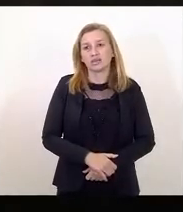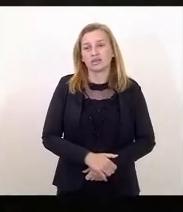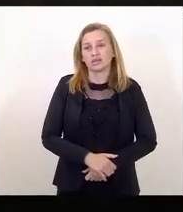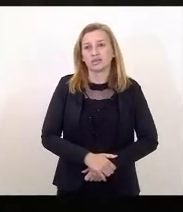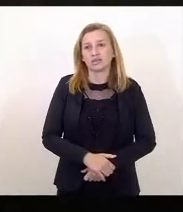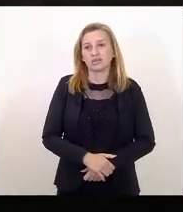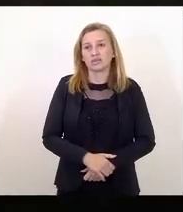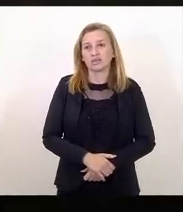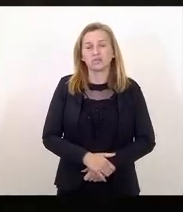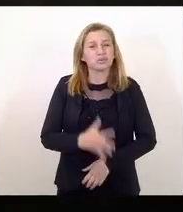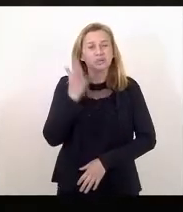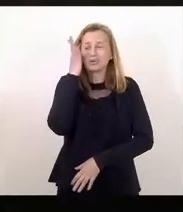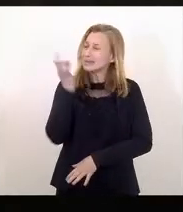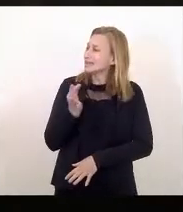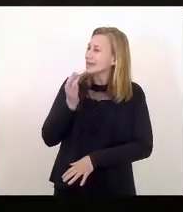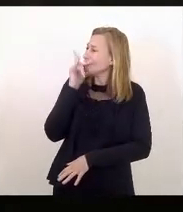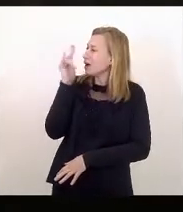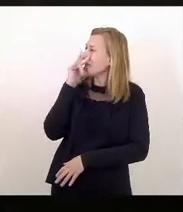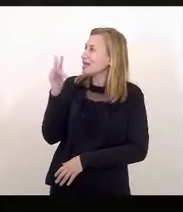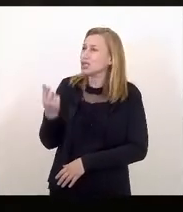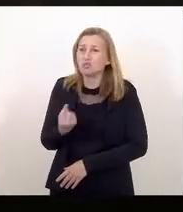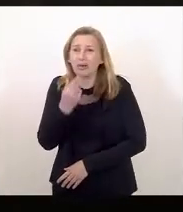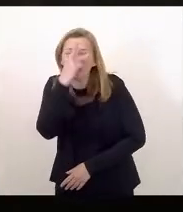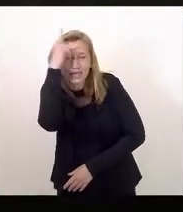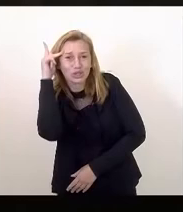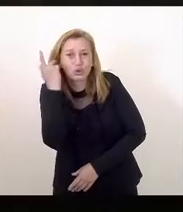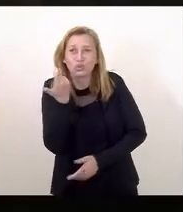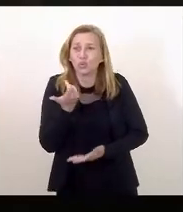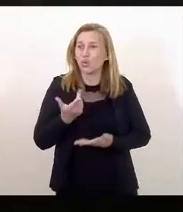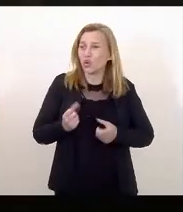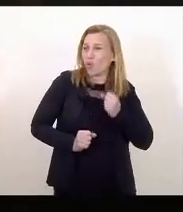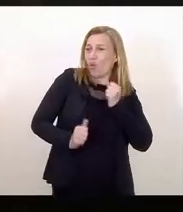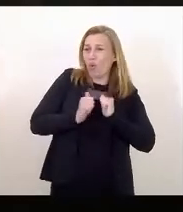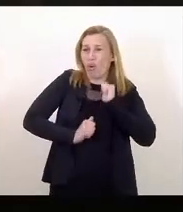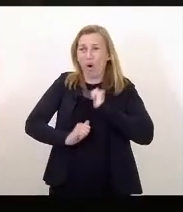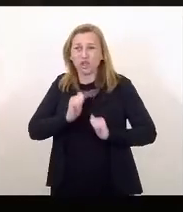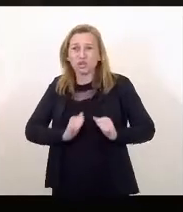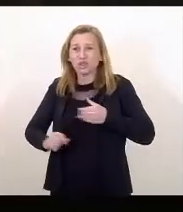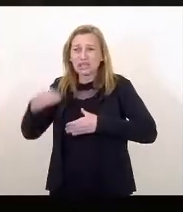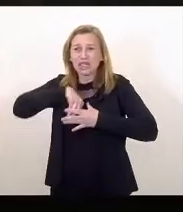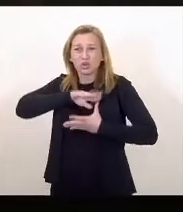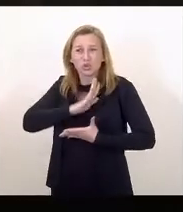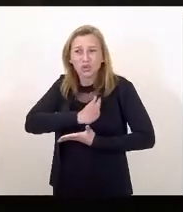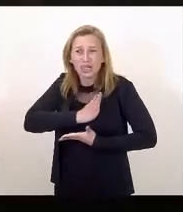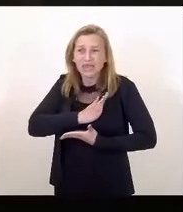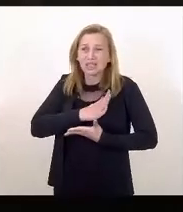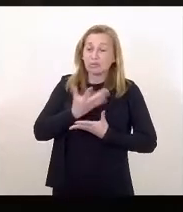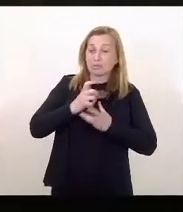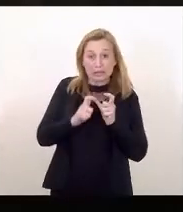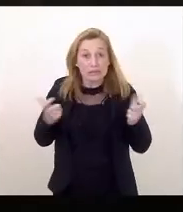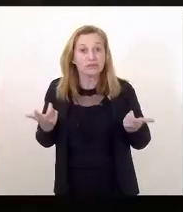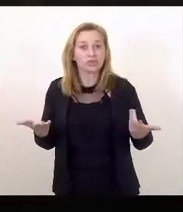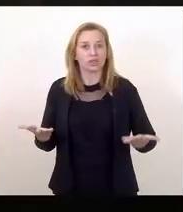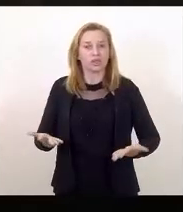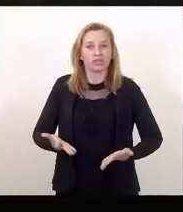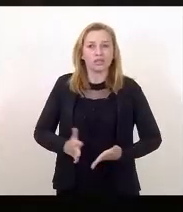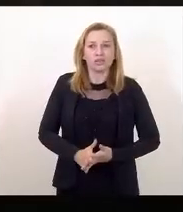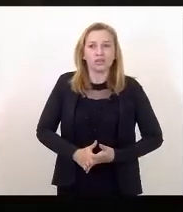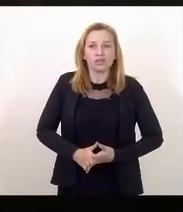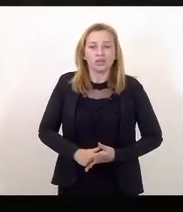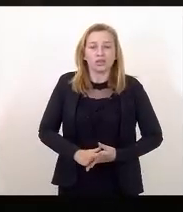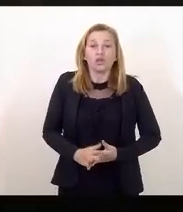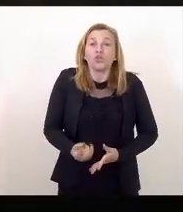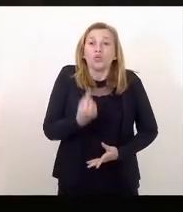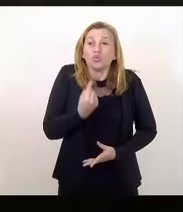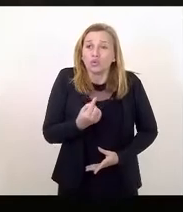não sei, parece que é uma pessoa com a carga de ódio no seu interior muito forte. É a única